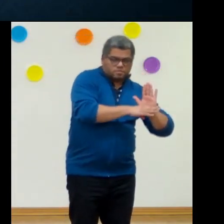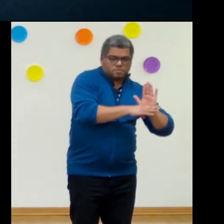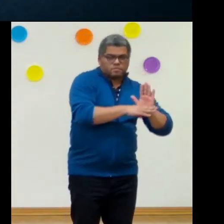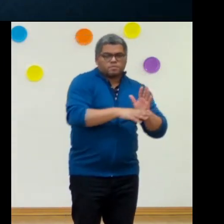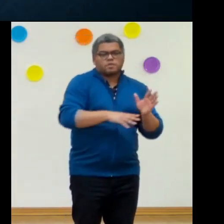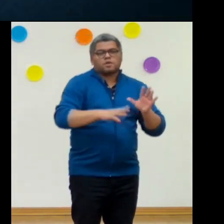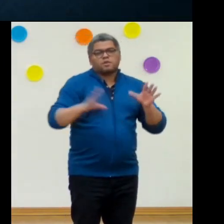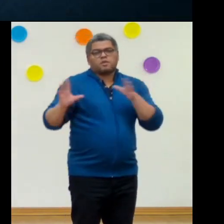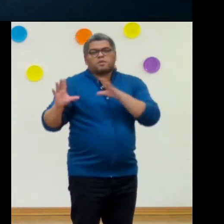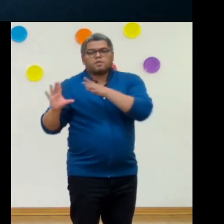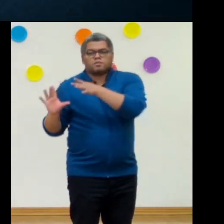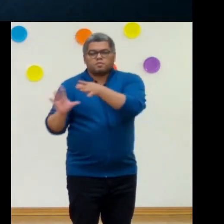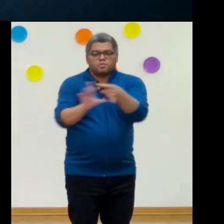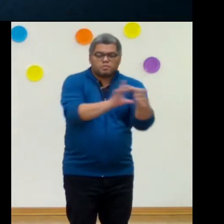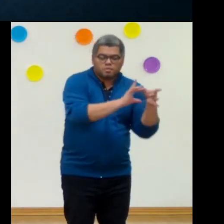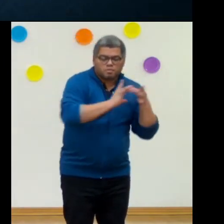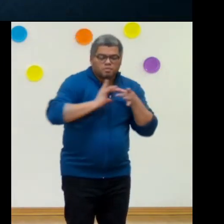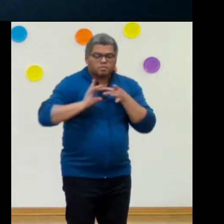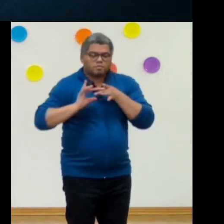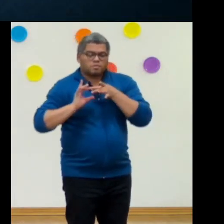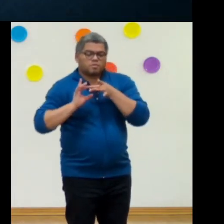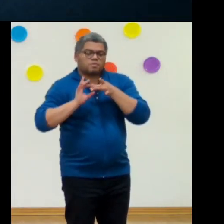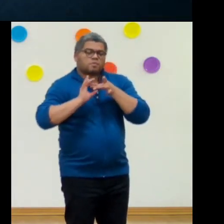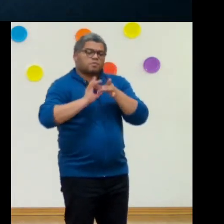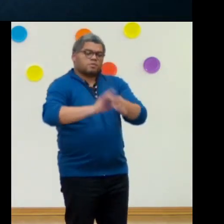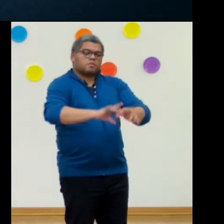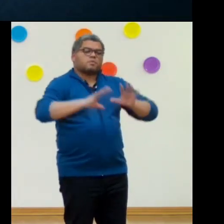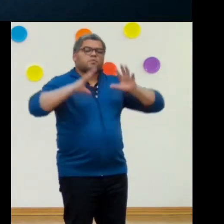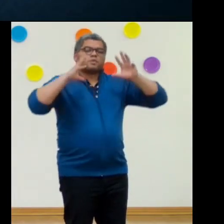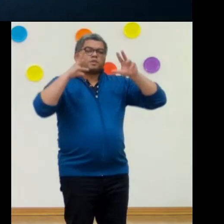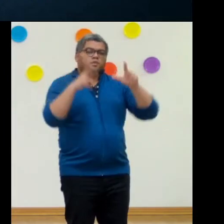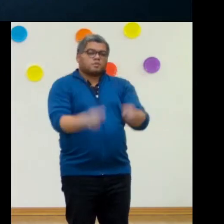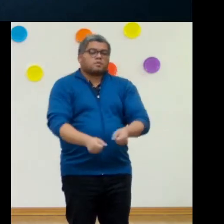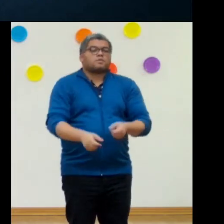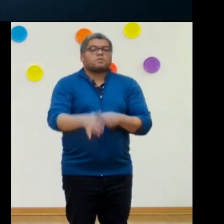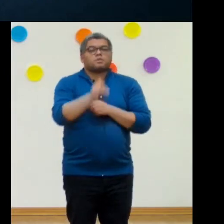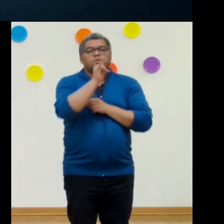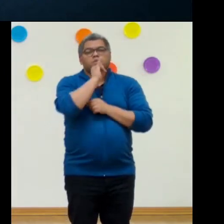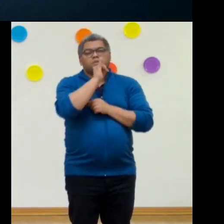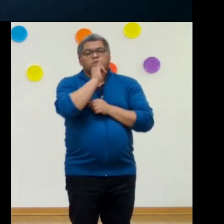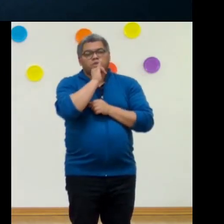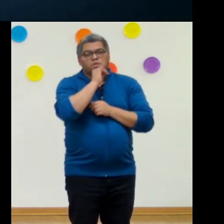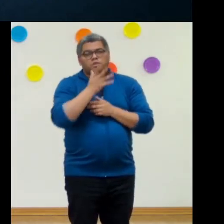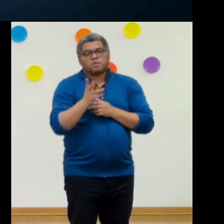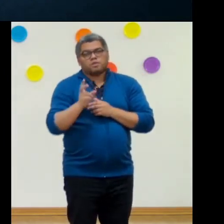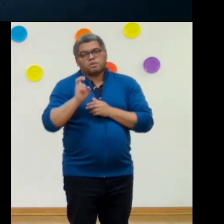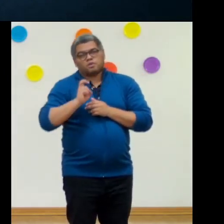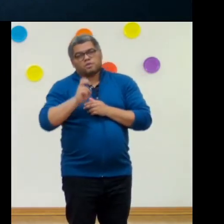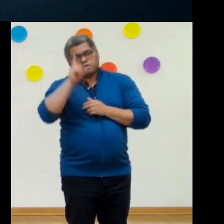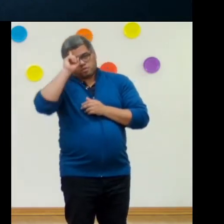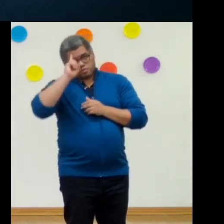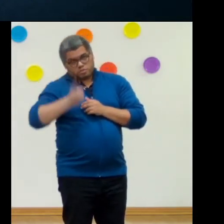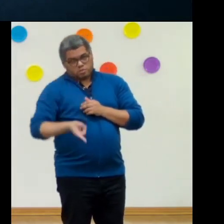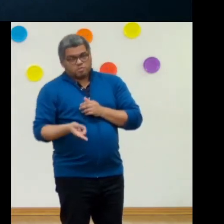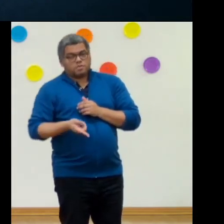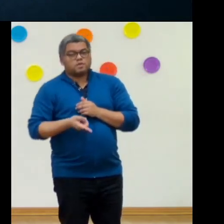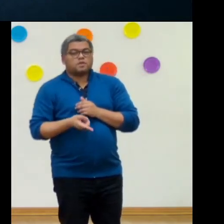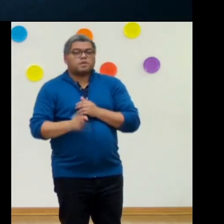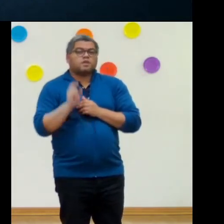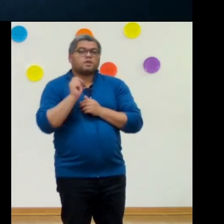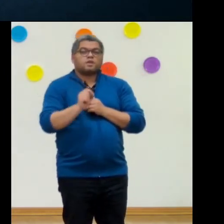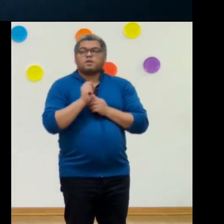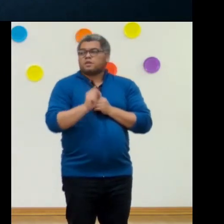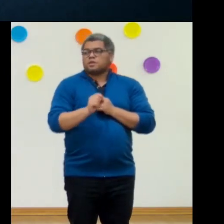Mas está tudo ligado à relação do homem com Deus. Tá? Por exemplo, o 5º mandamento, que é